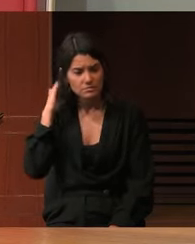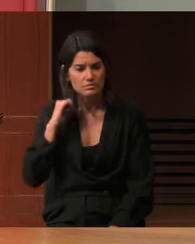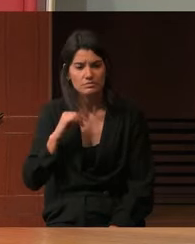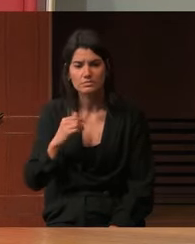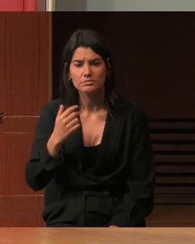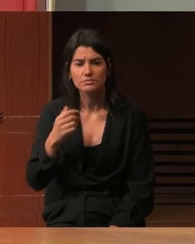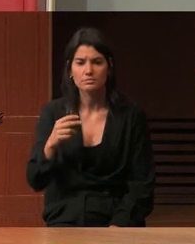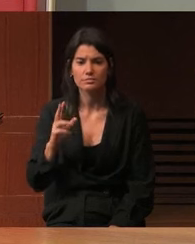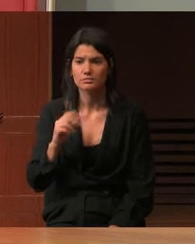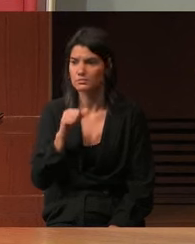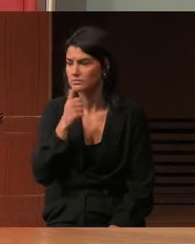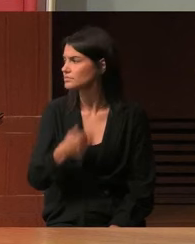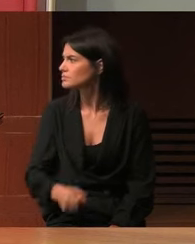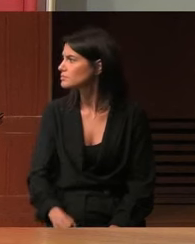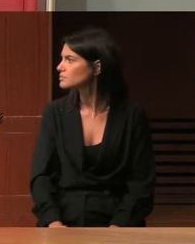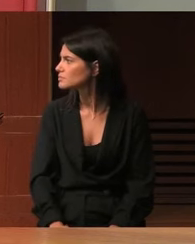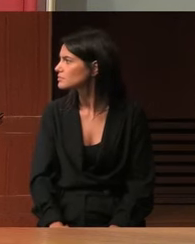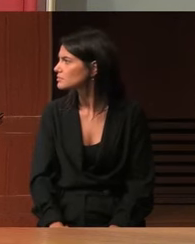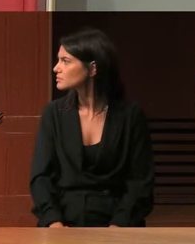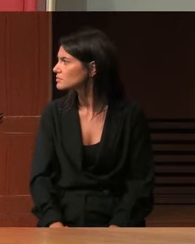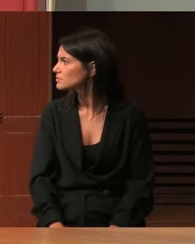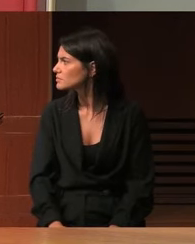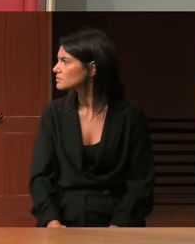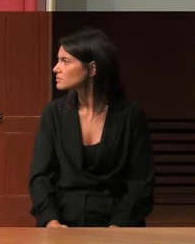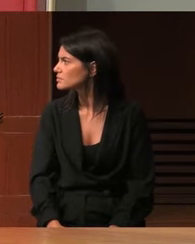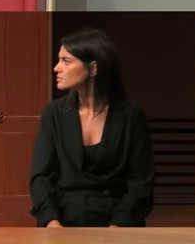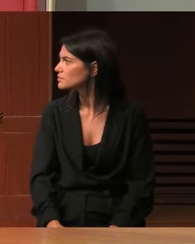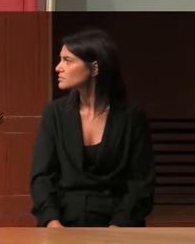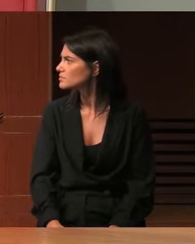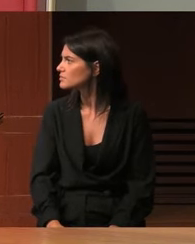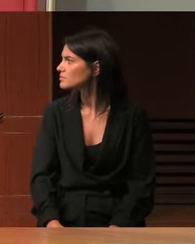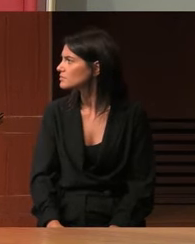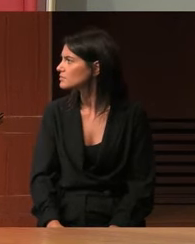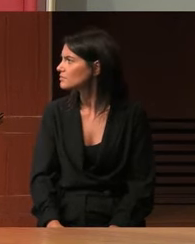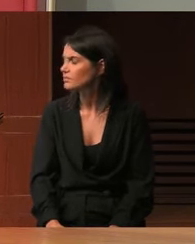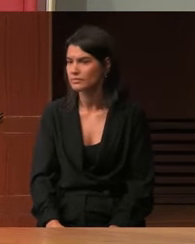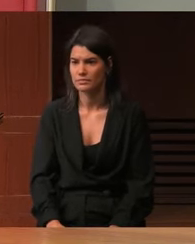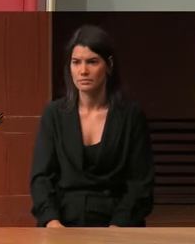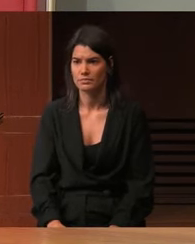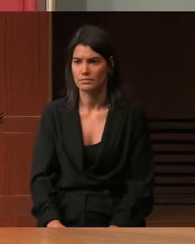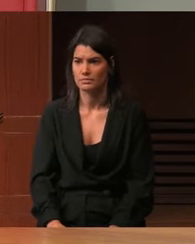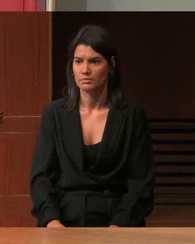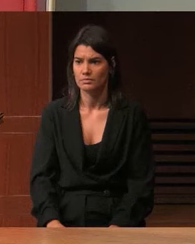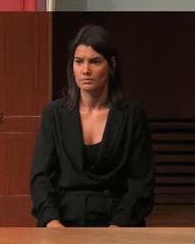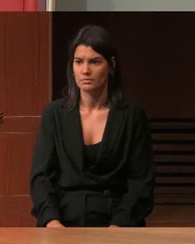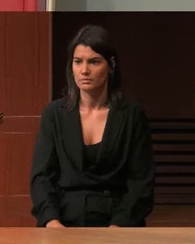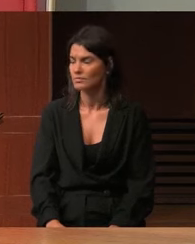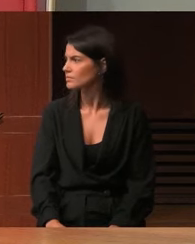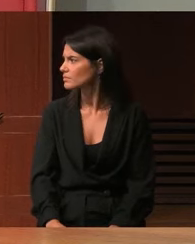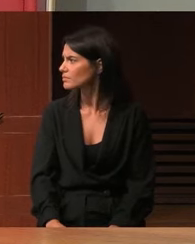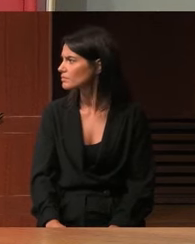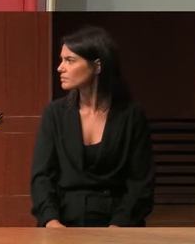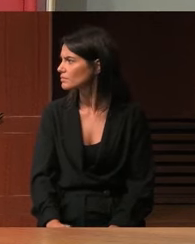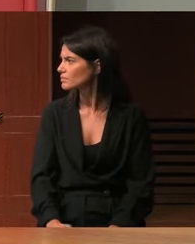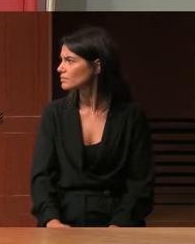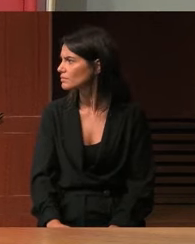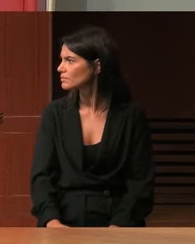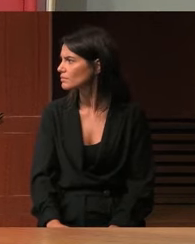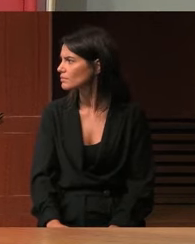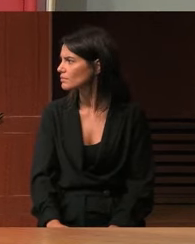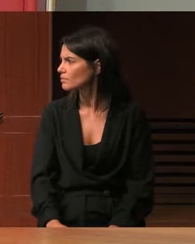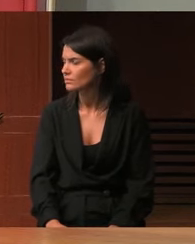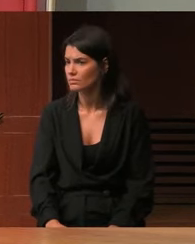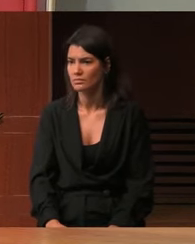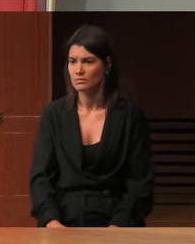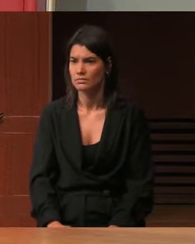Não está a ouvir? O microfone já está? Ok, penso que agora sim. Antes de